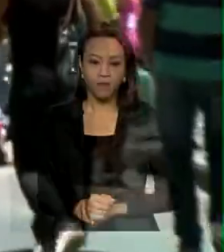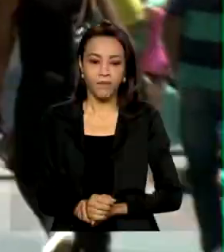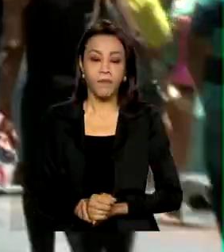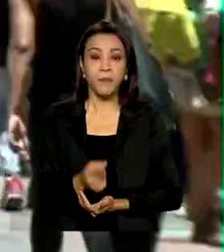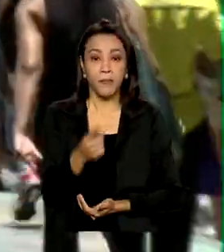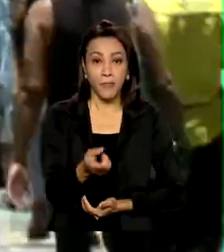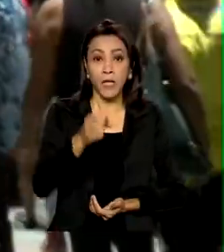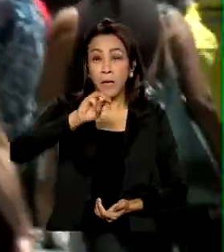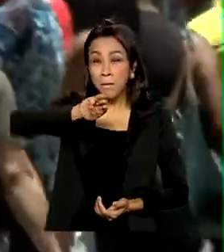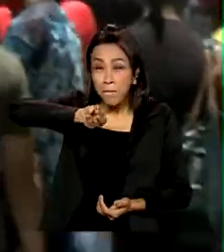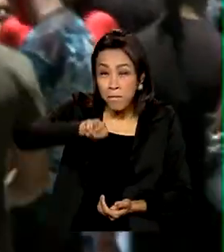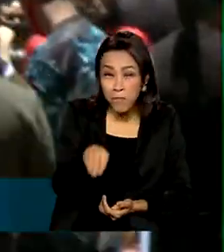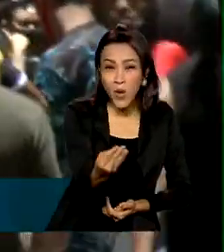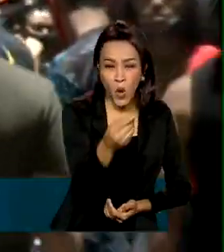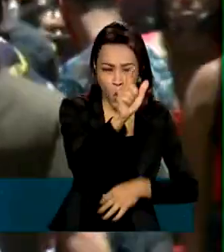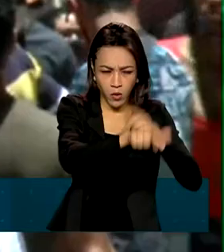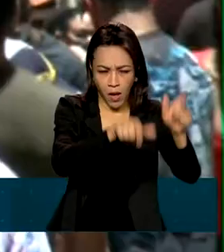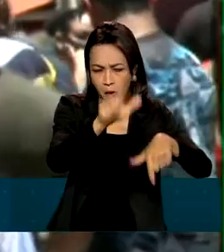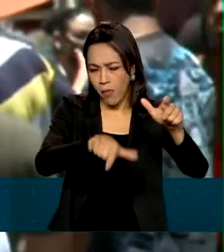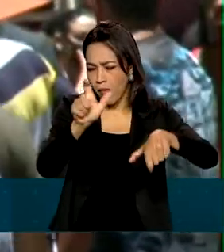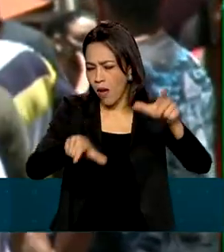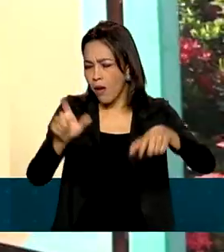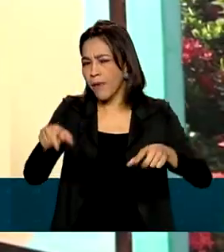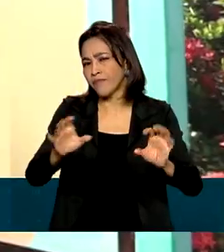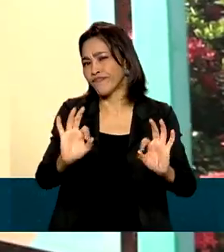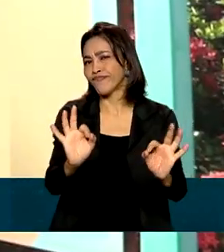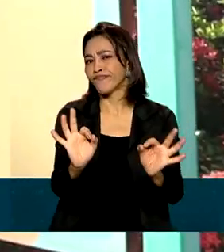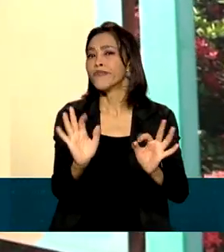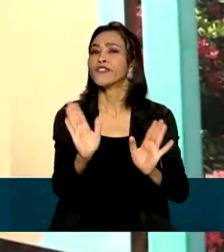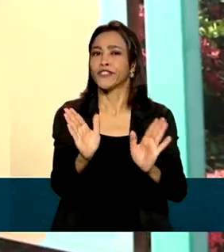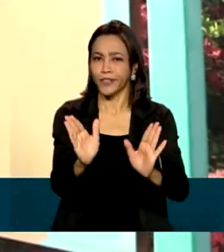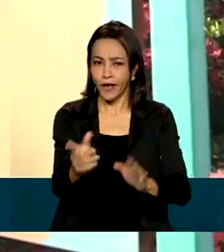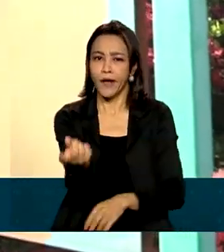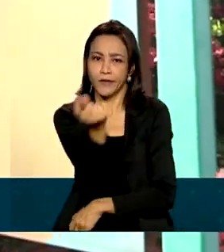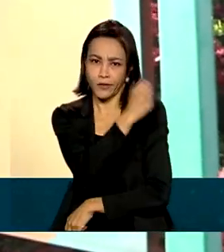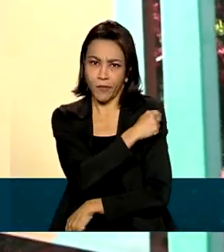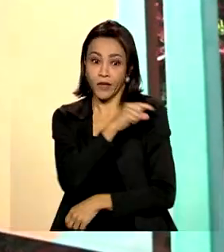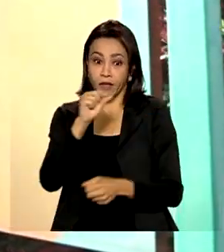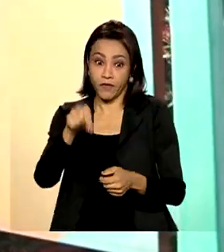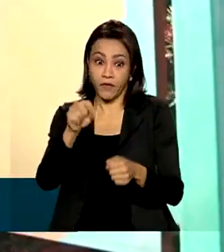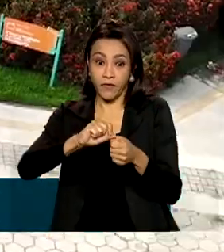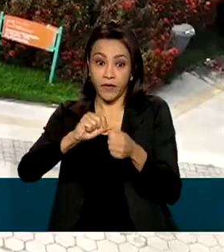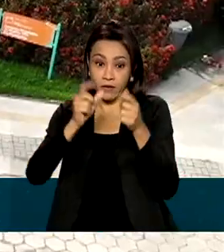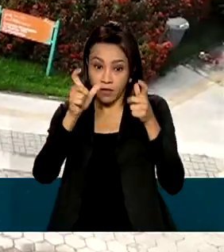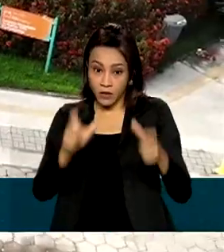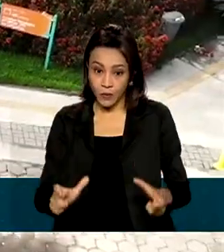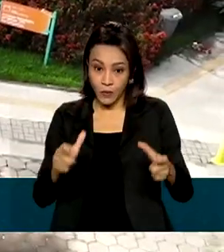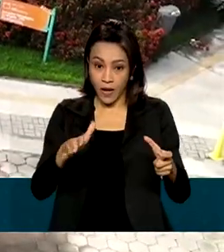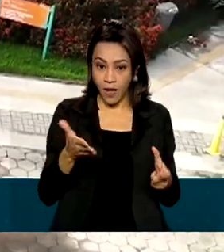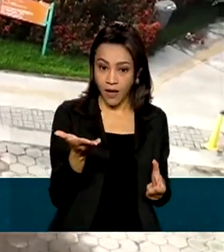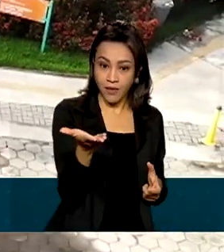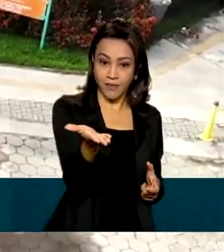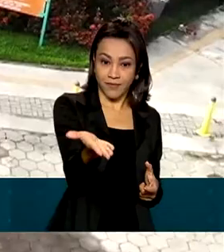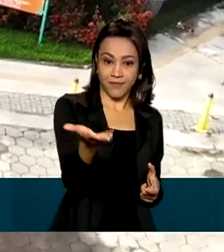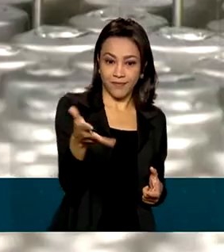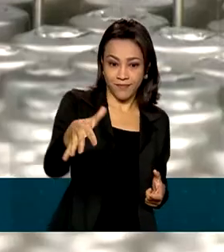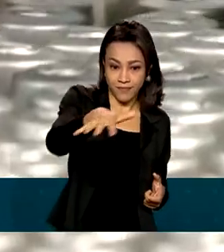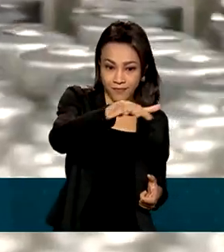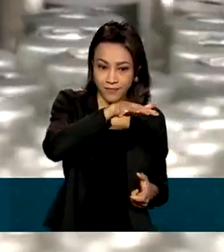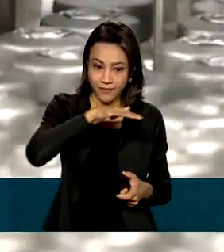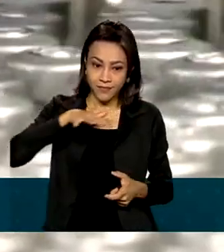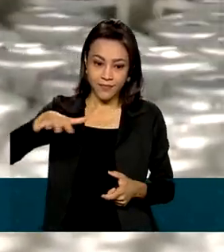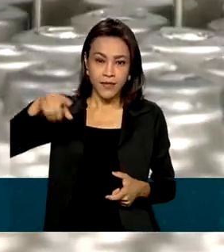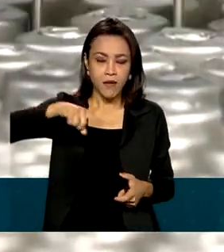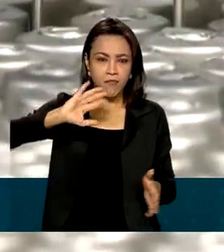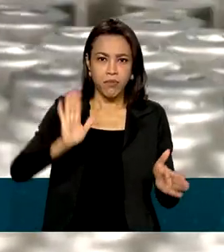Milhões de brasileiros certamente já tomaram uma vacina que foi fabricada nesse prédio, o Centro Tecnológico de Biomanguinhos. Aqui